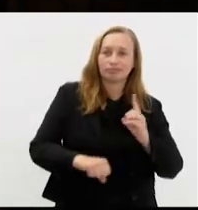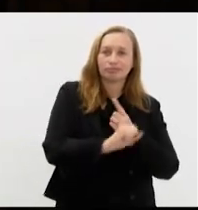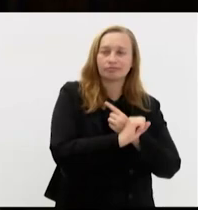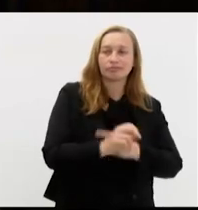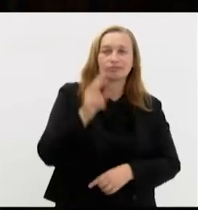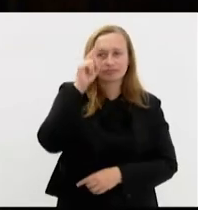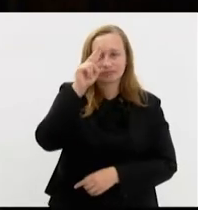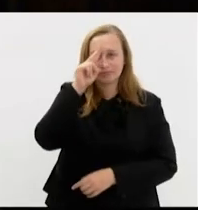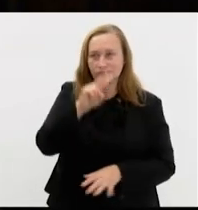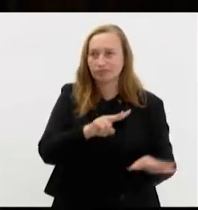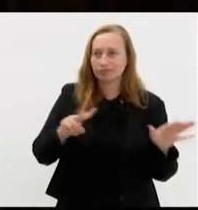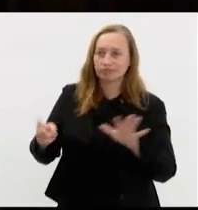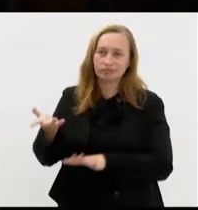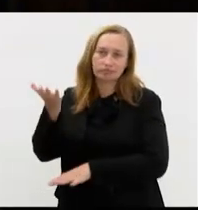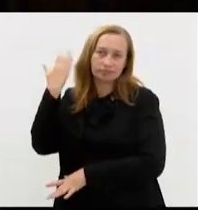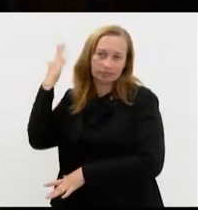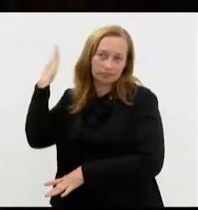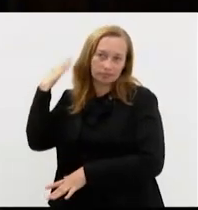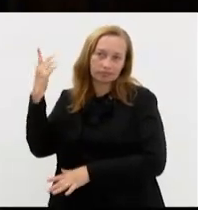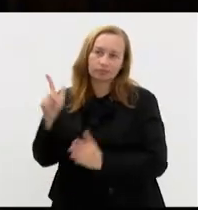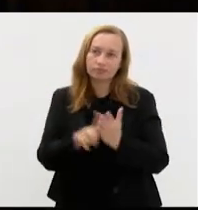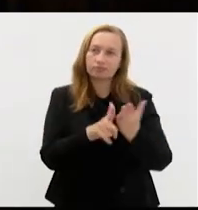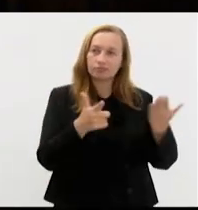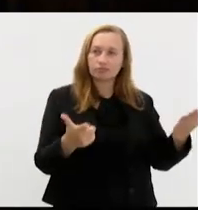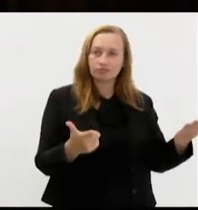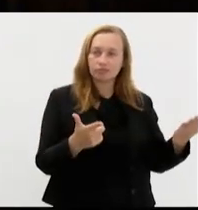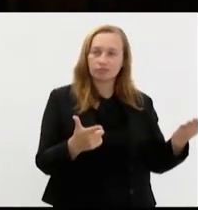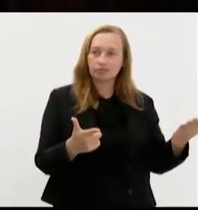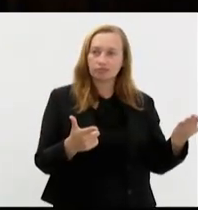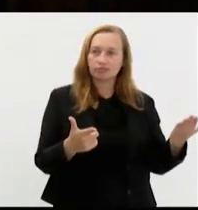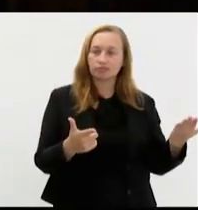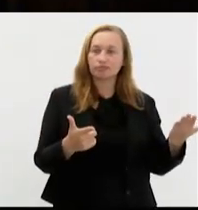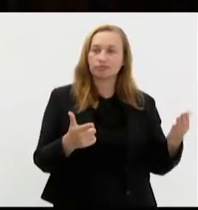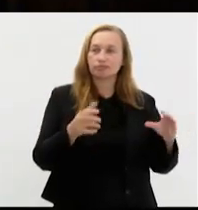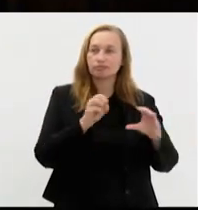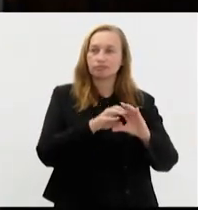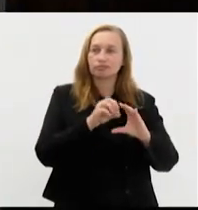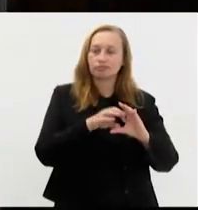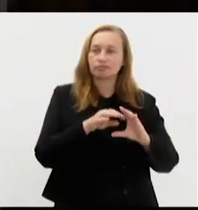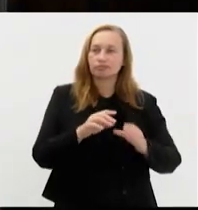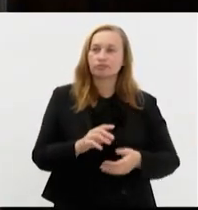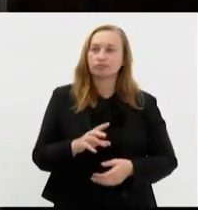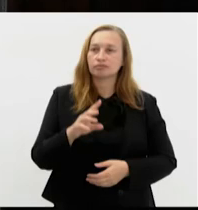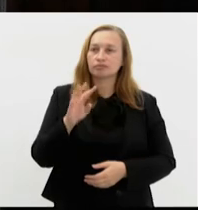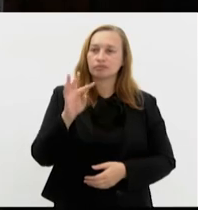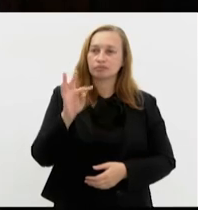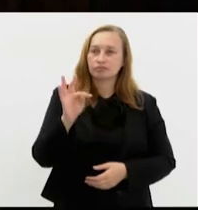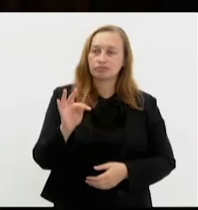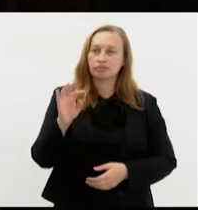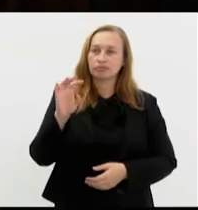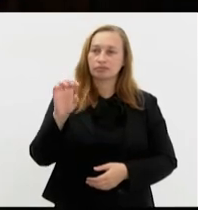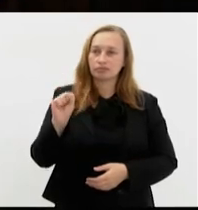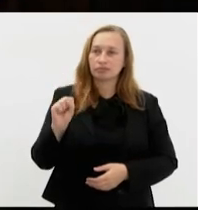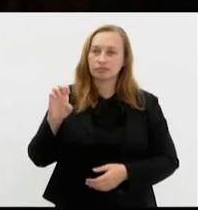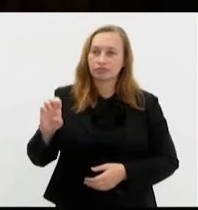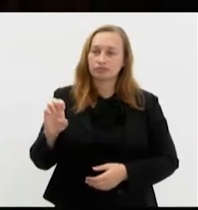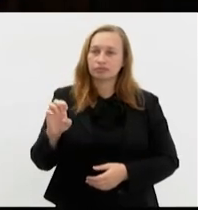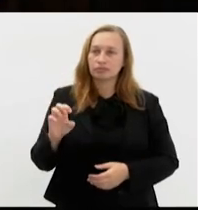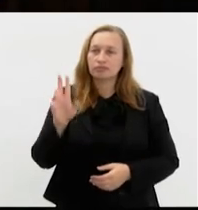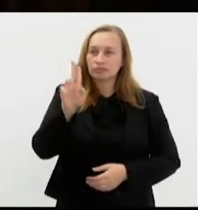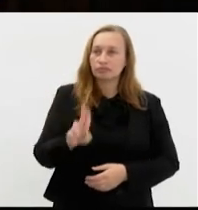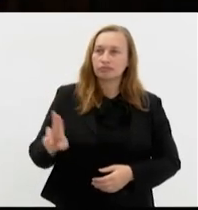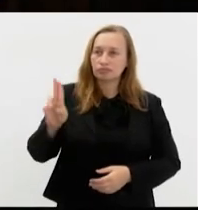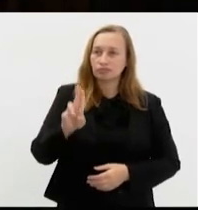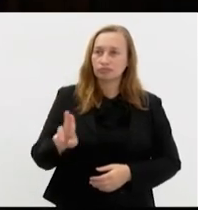semana passada o retrasada que o Jornal Nacional noticiou a resolução do TSE sobre o uso de Inteligência